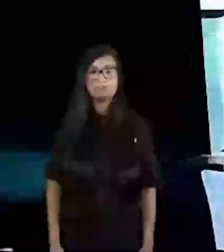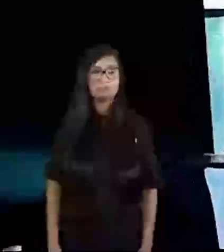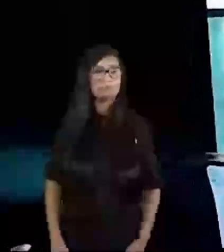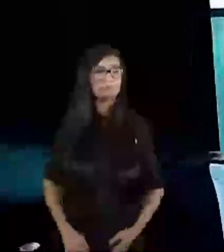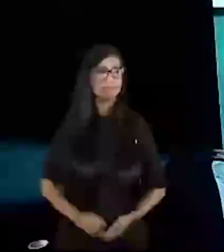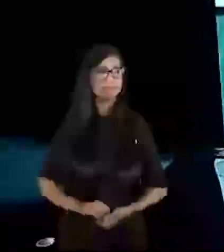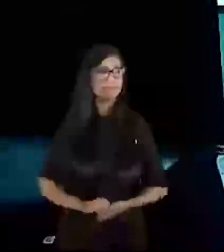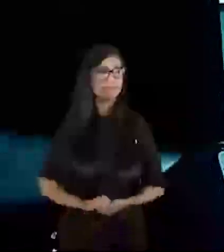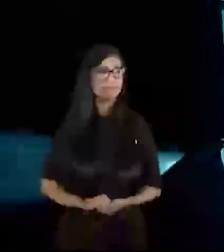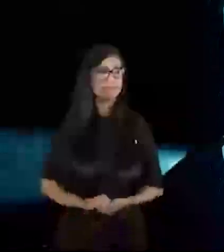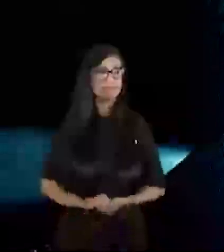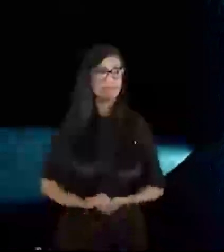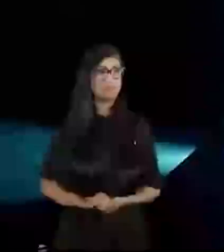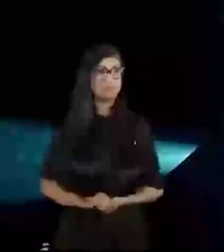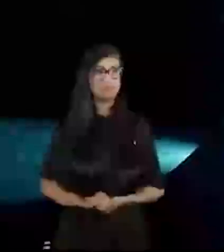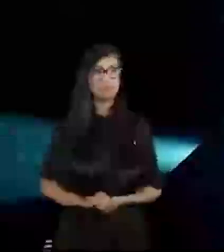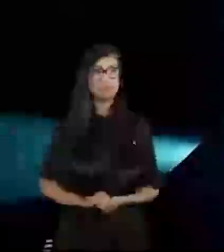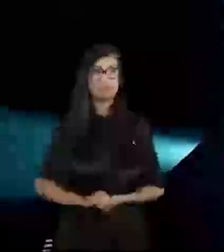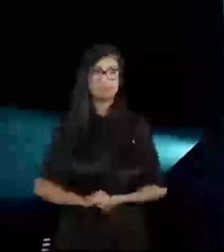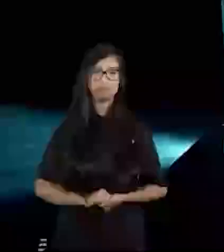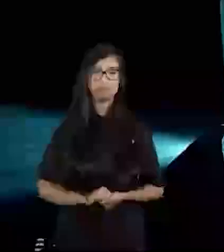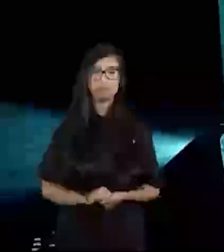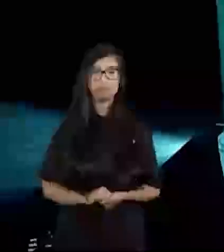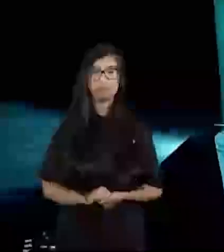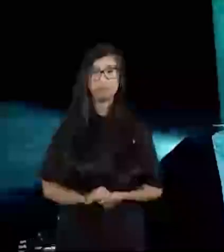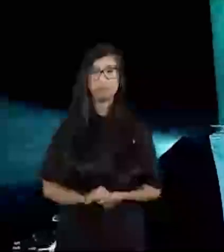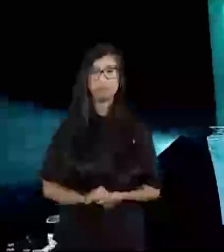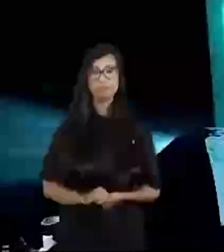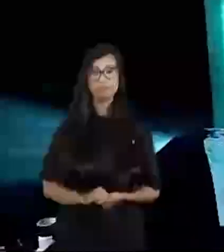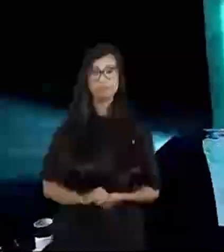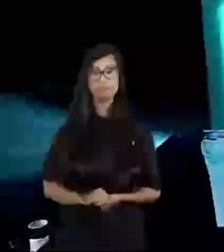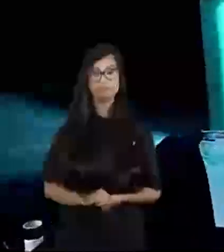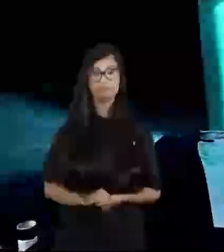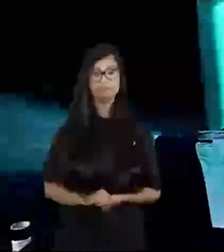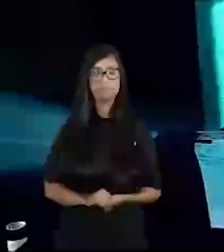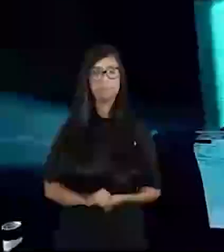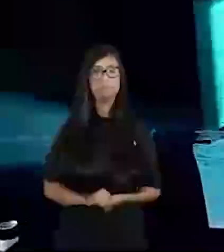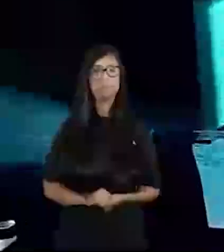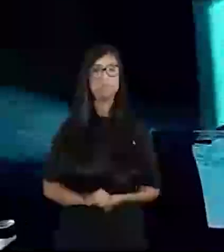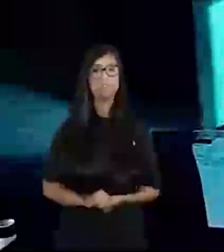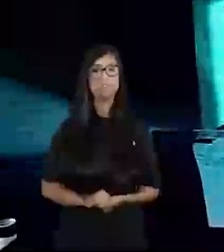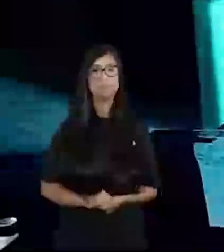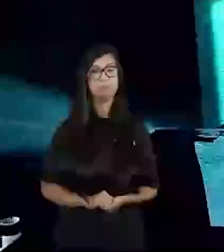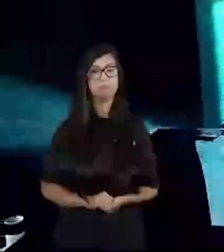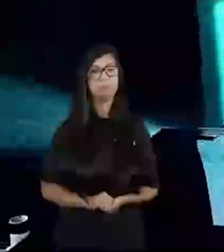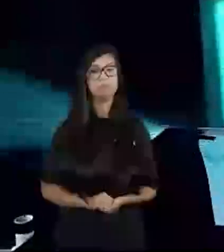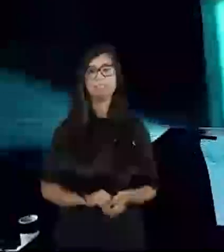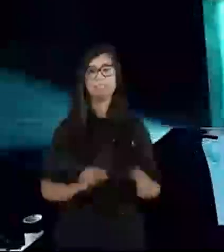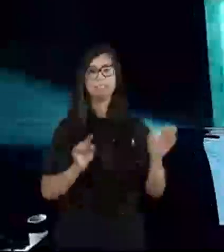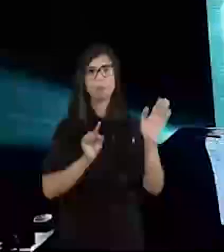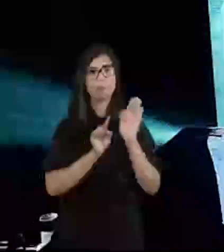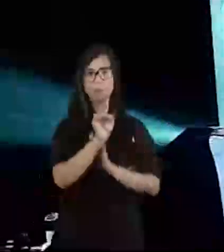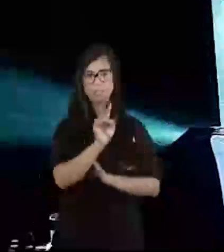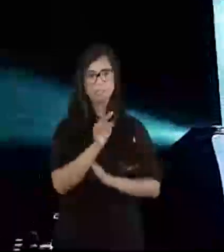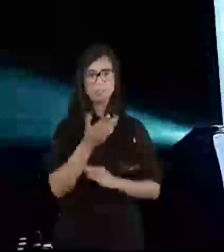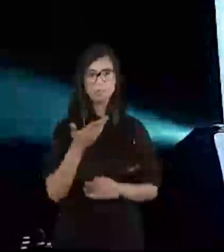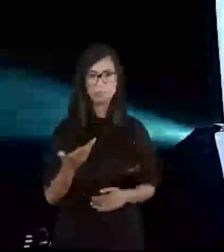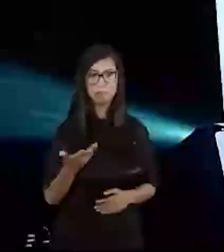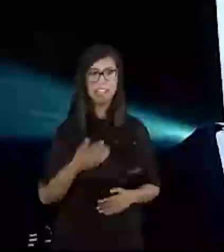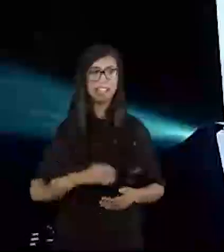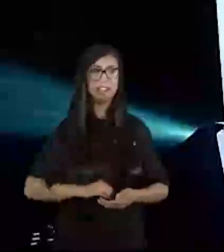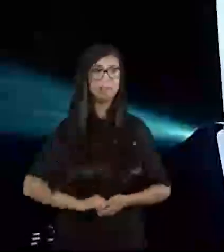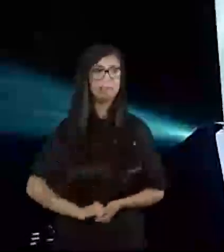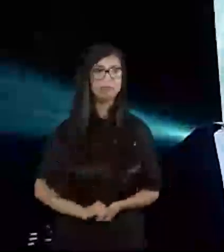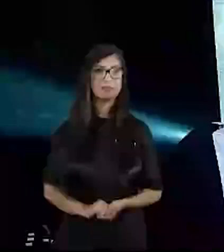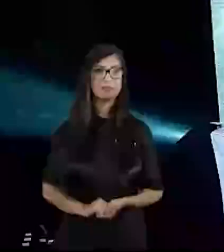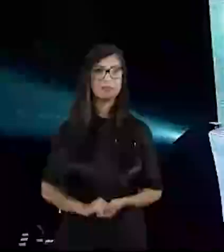tudo real. E aí, eu queria começar perguntando para a Emilene, porque se vocês olharem para a Pipa, pessoal,